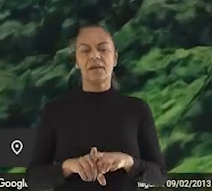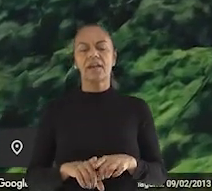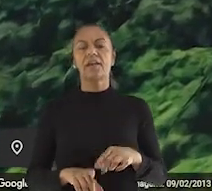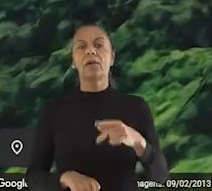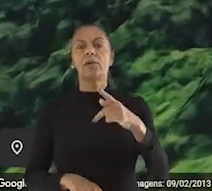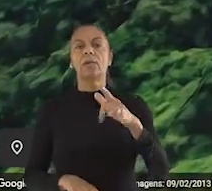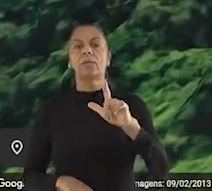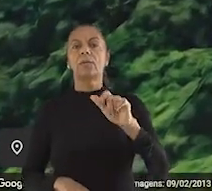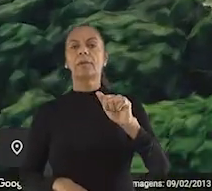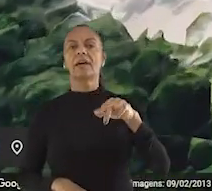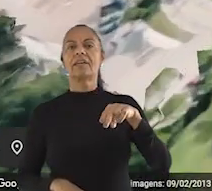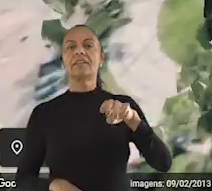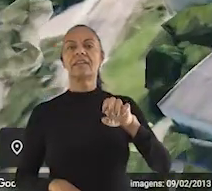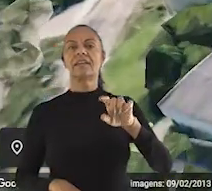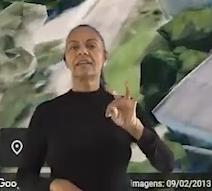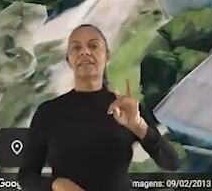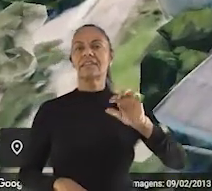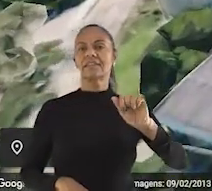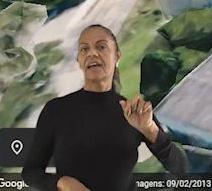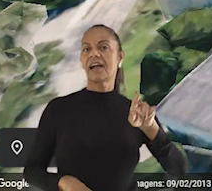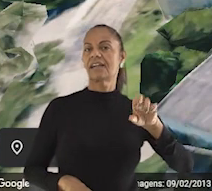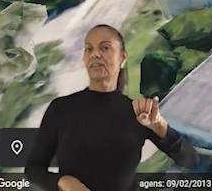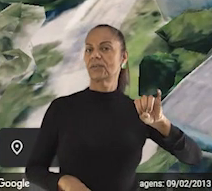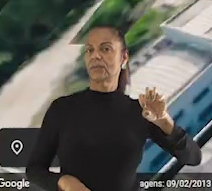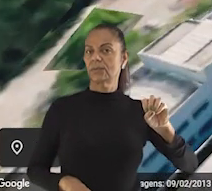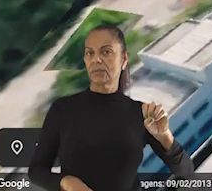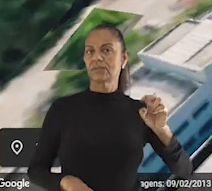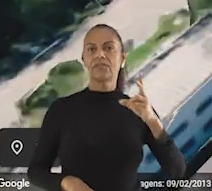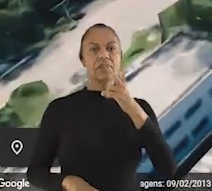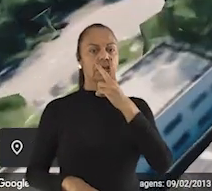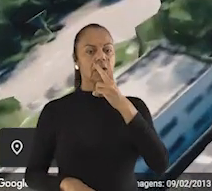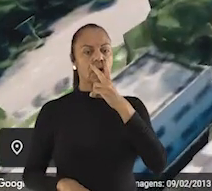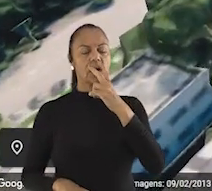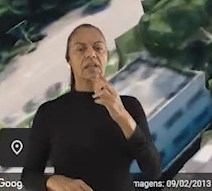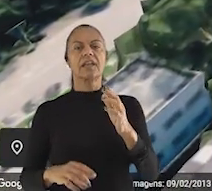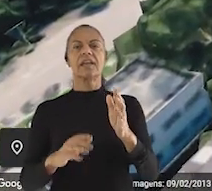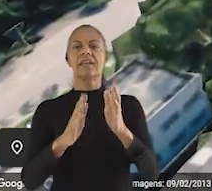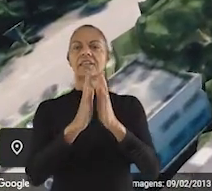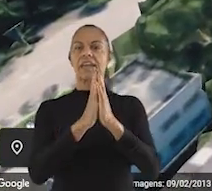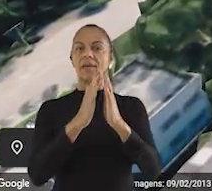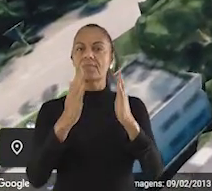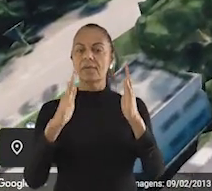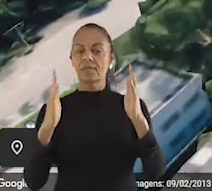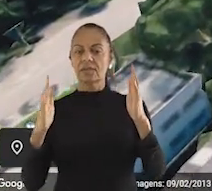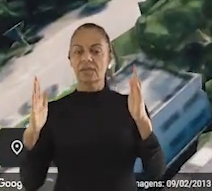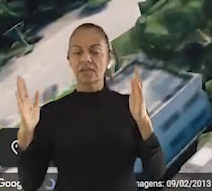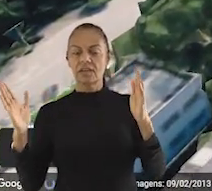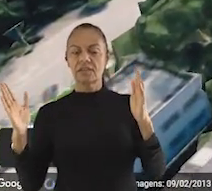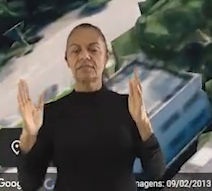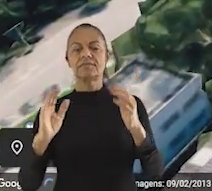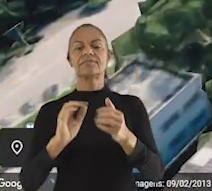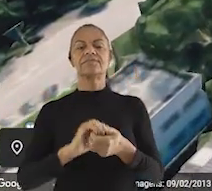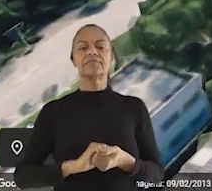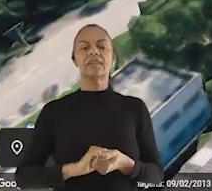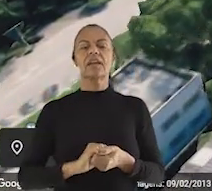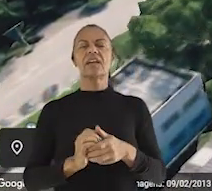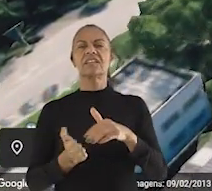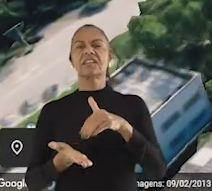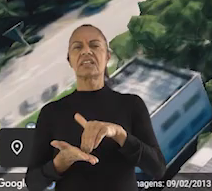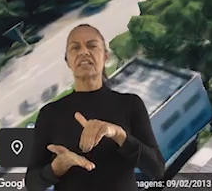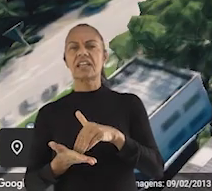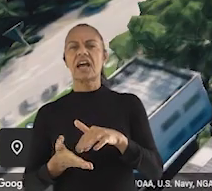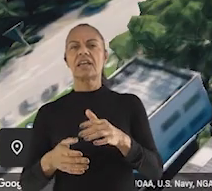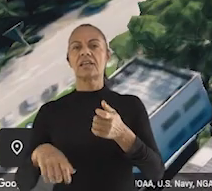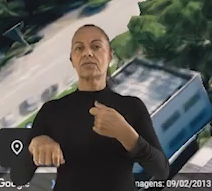a Lagoa, Departamento de Geologia, a Biblioteca, Superintendência,